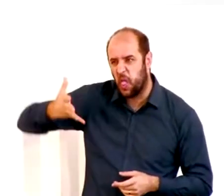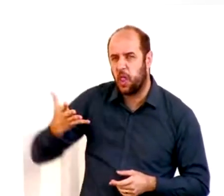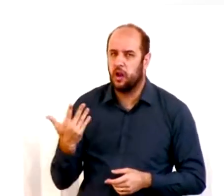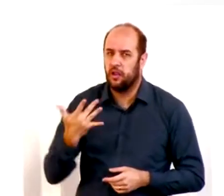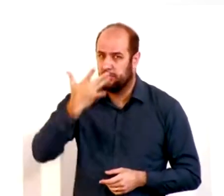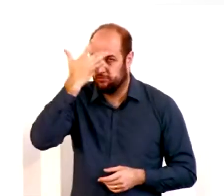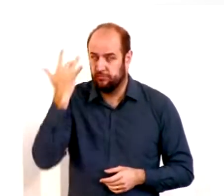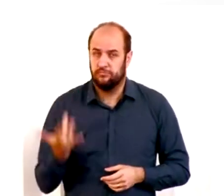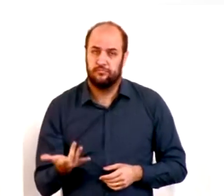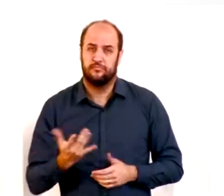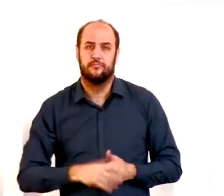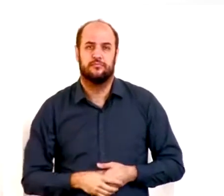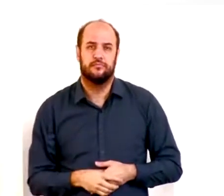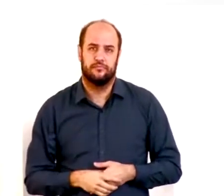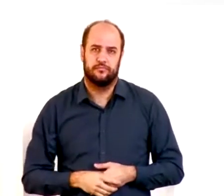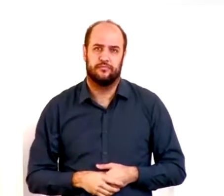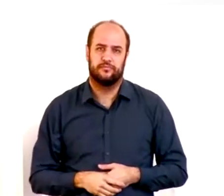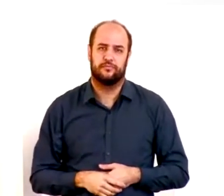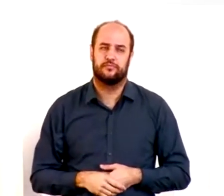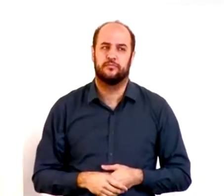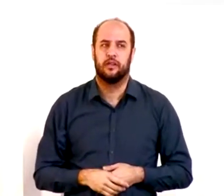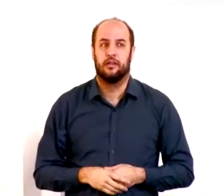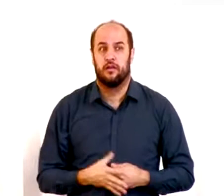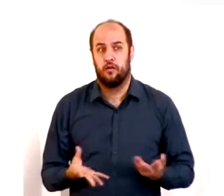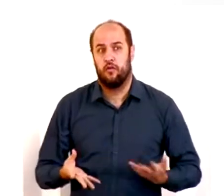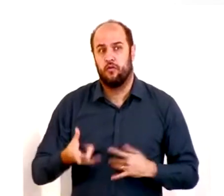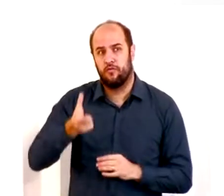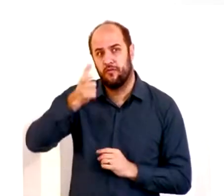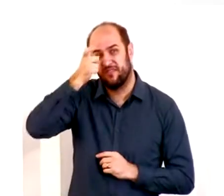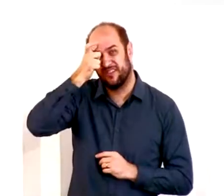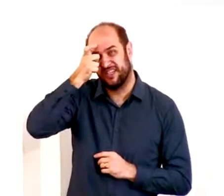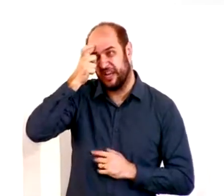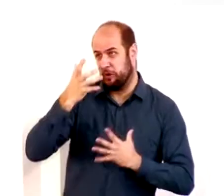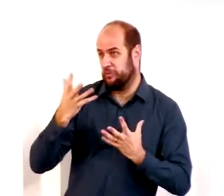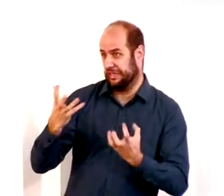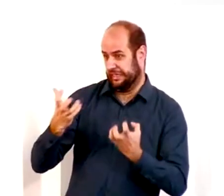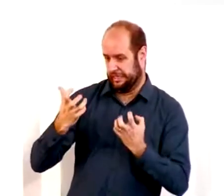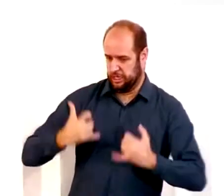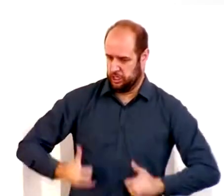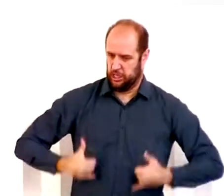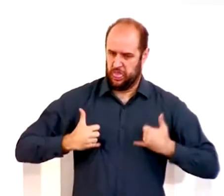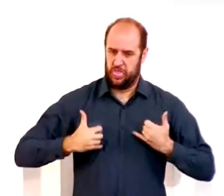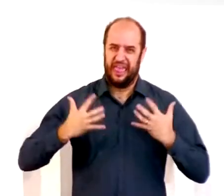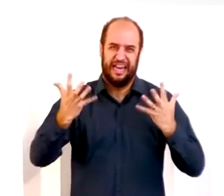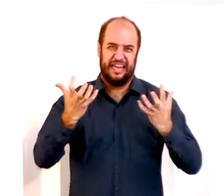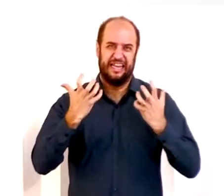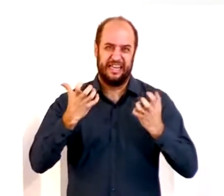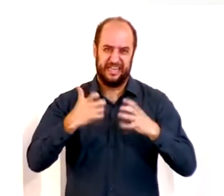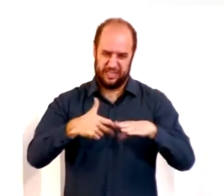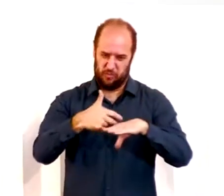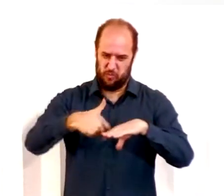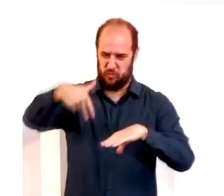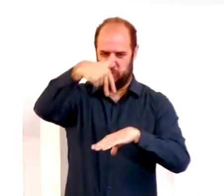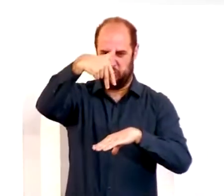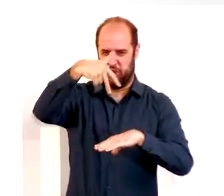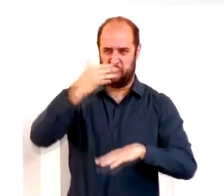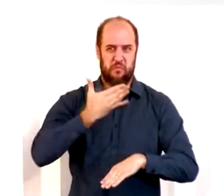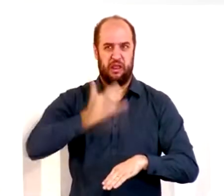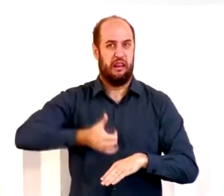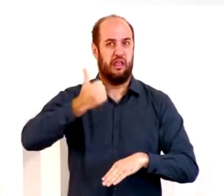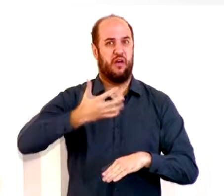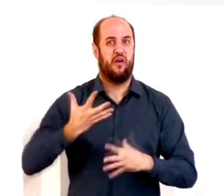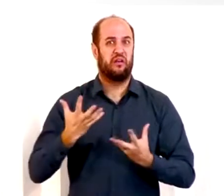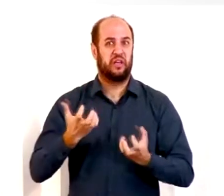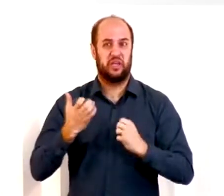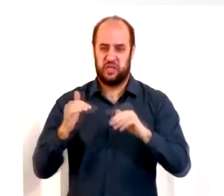sido essa... ele quis para si, ele quis usar, ele quis subir de cargo, ele quis